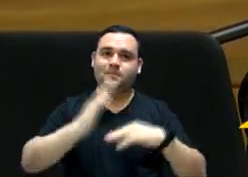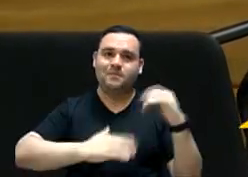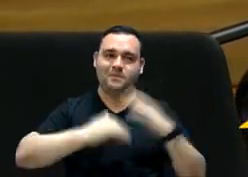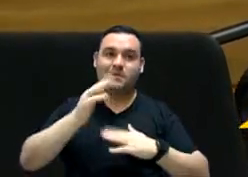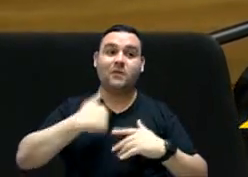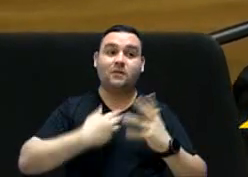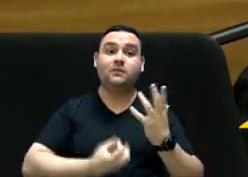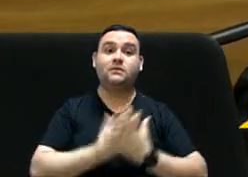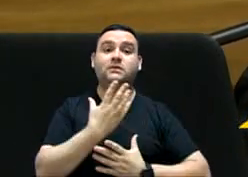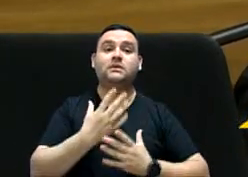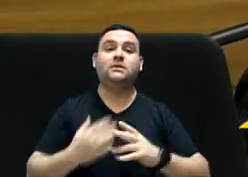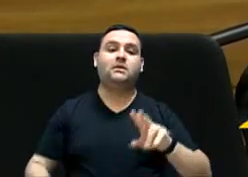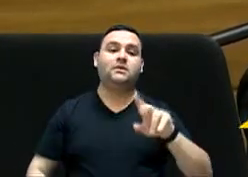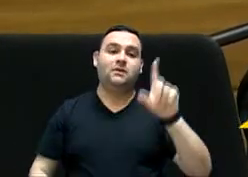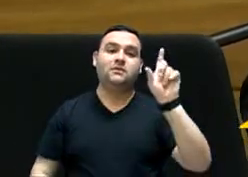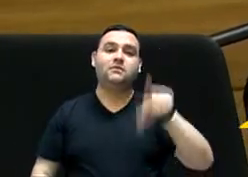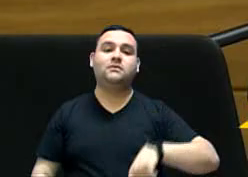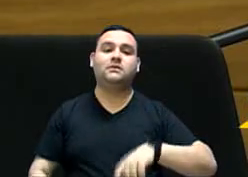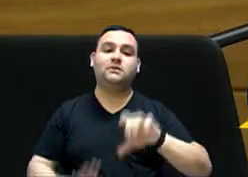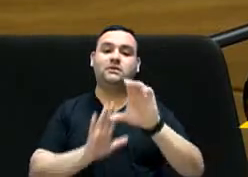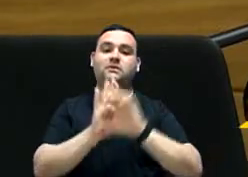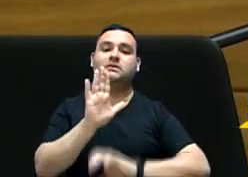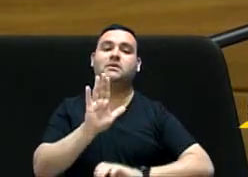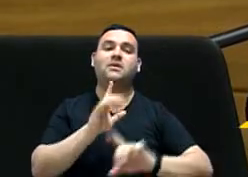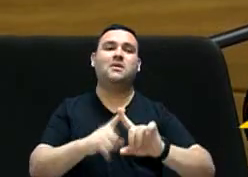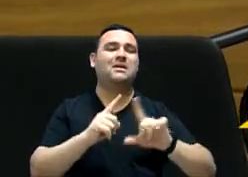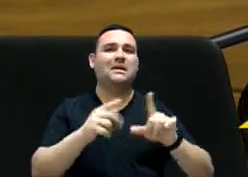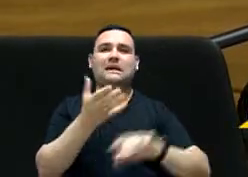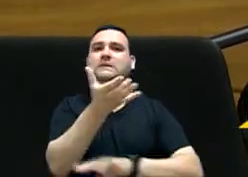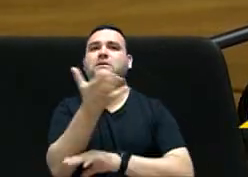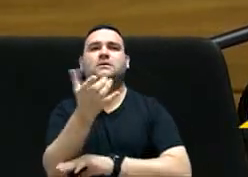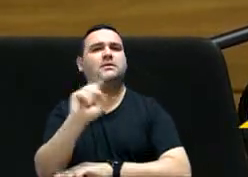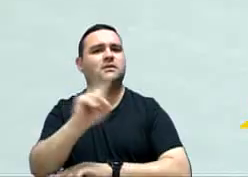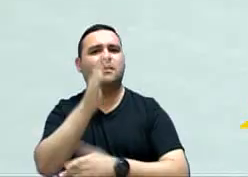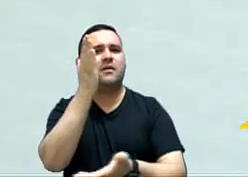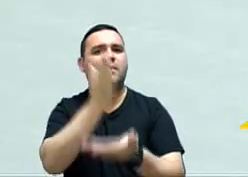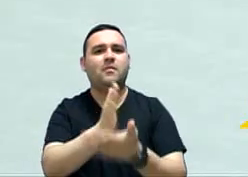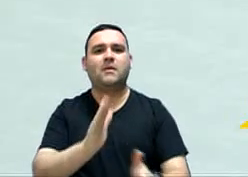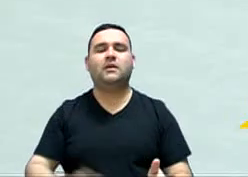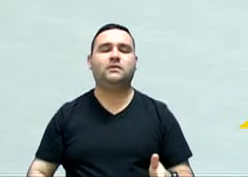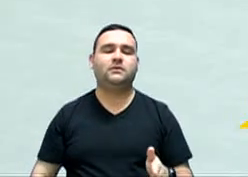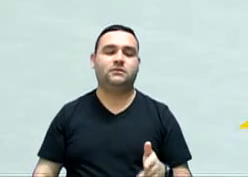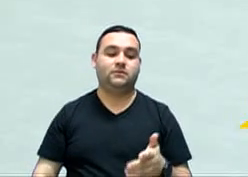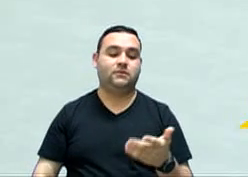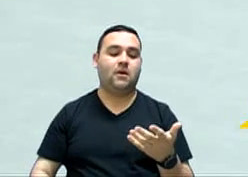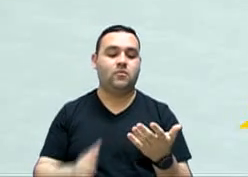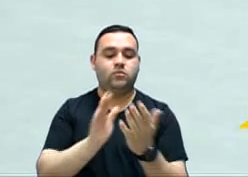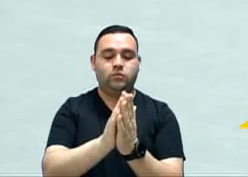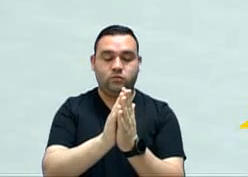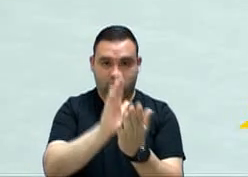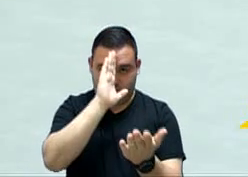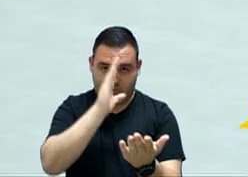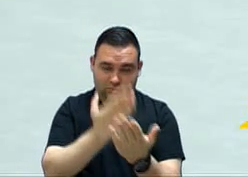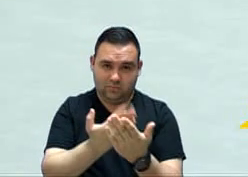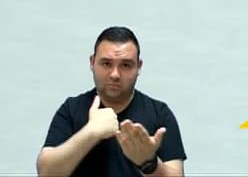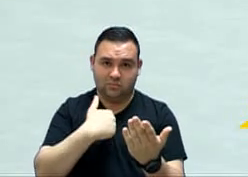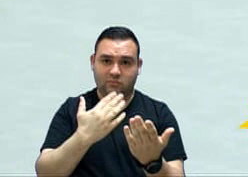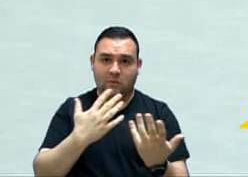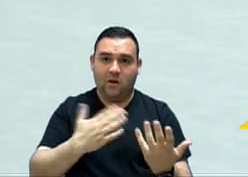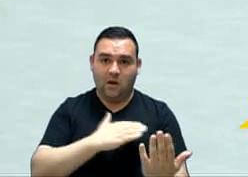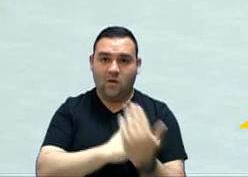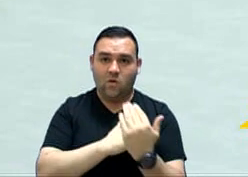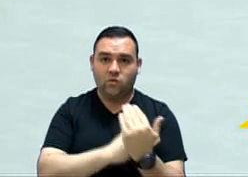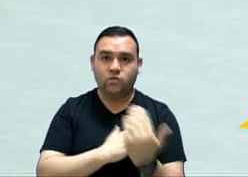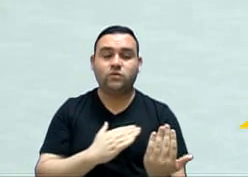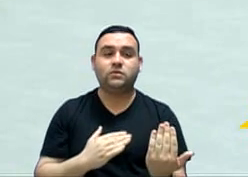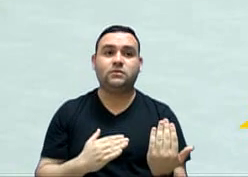que eu criei chamada Vale Cidadania, que ia tirar a esmola em Sorocaba. Então eu conto com a ajuda do senhor. Então, nós estamos nesse